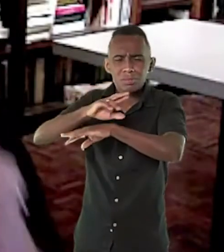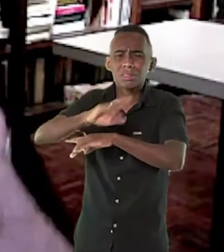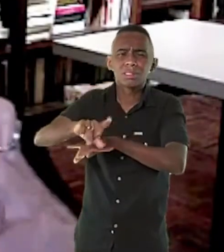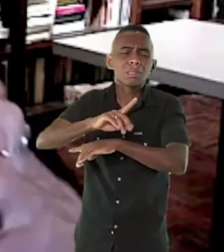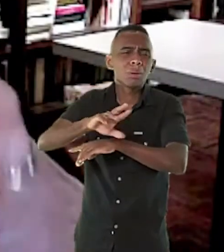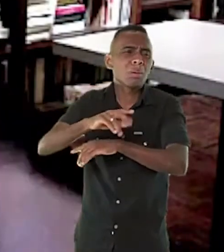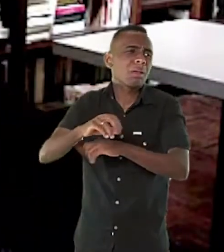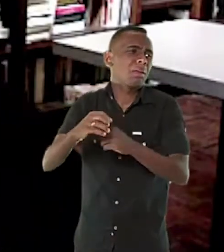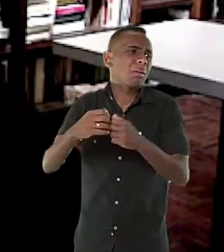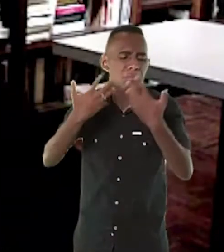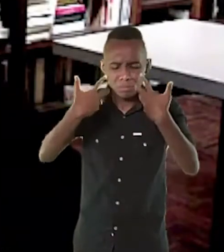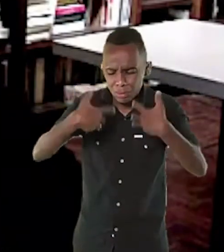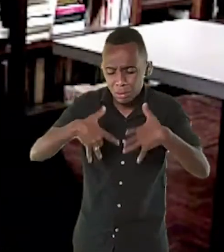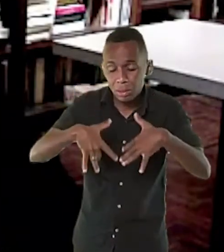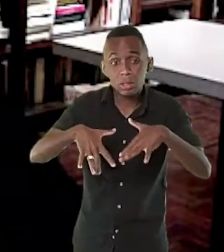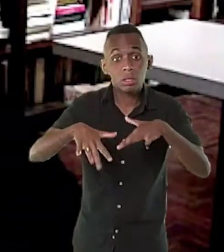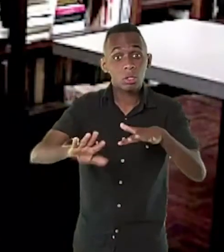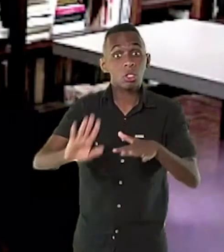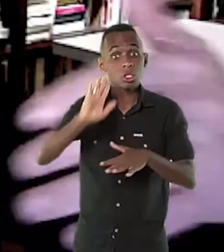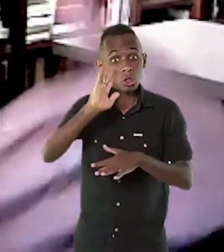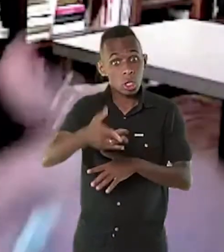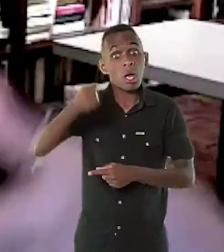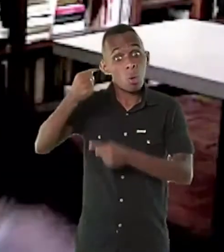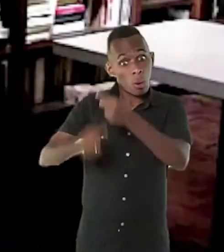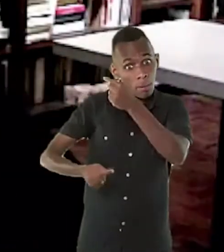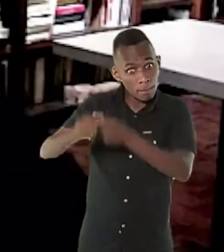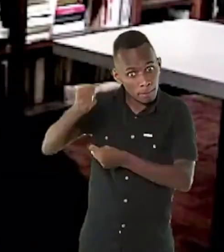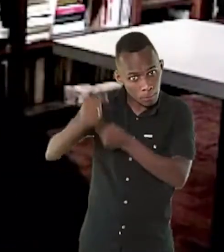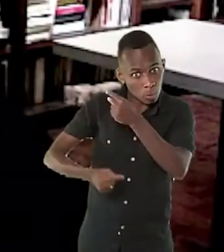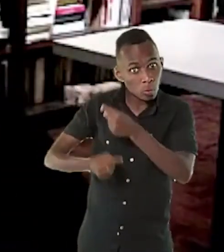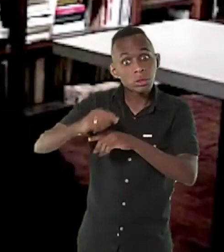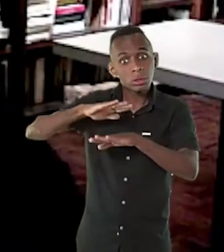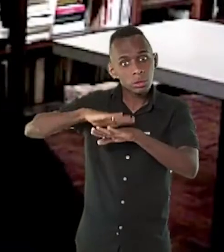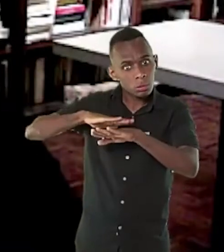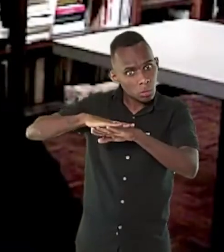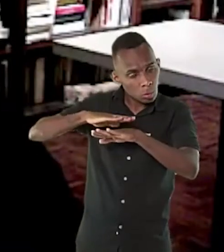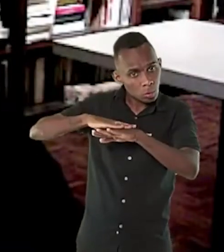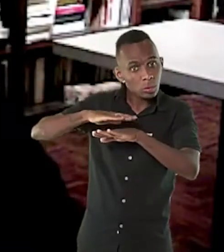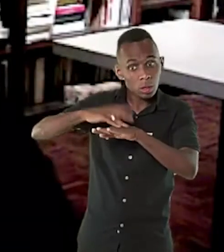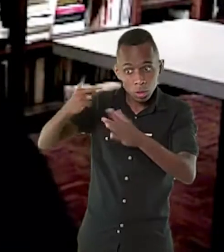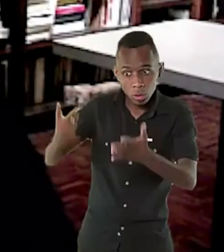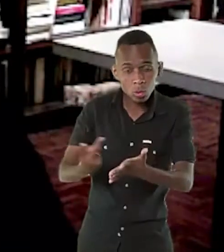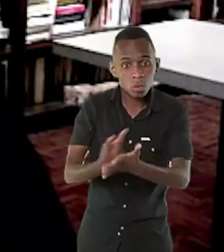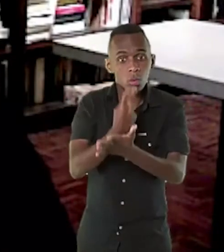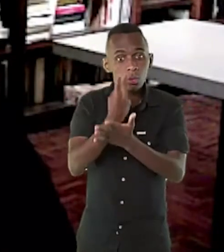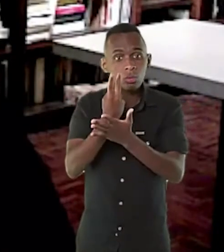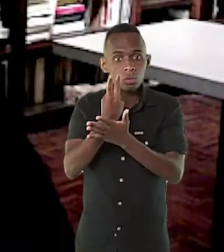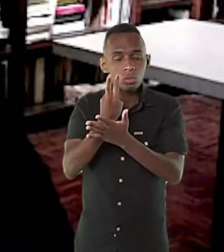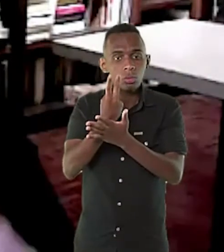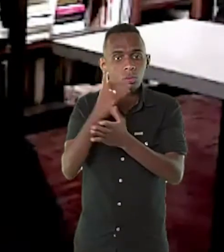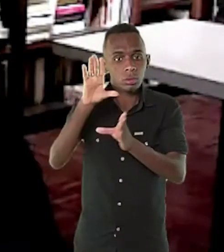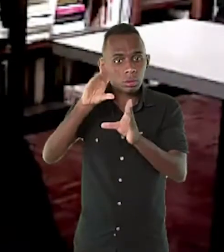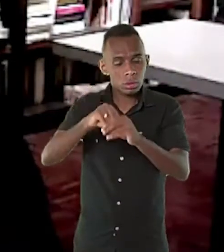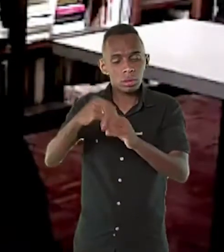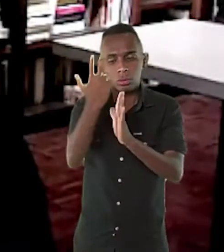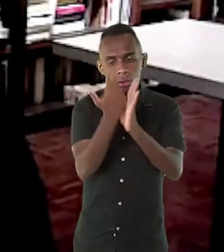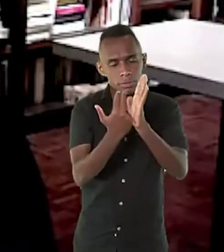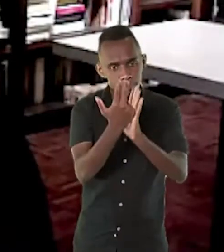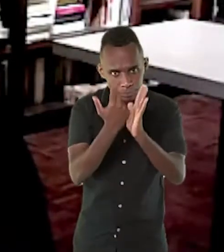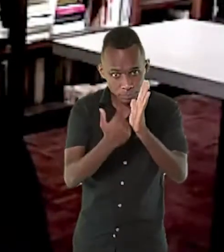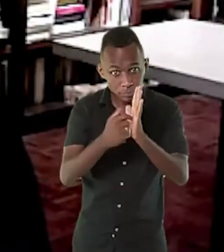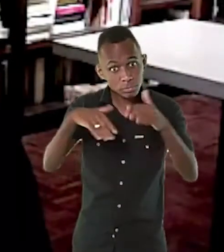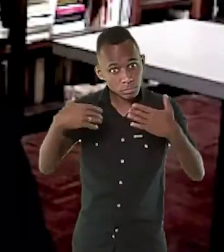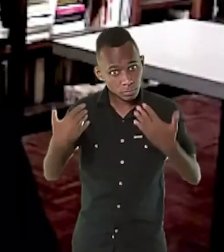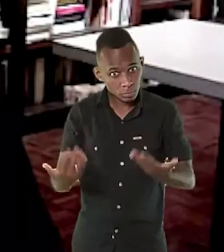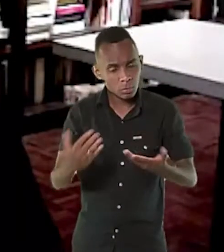espontâneo. Isso já é uma política que acontece dentro das imagens. Então,